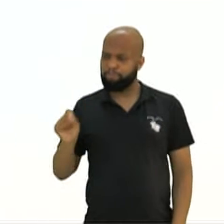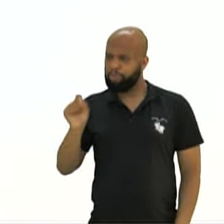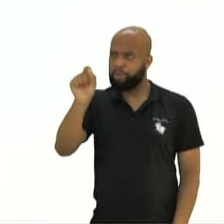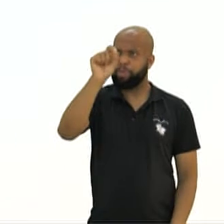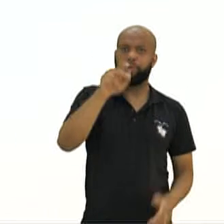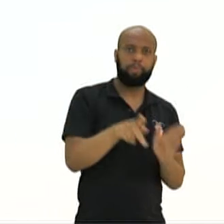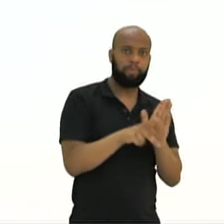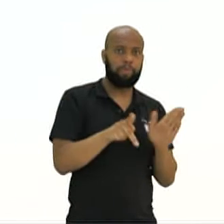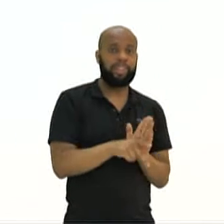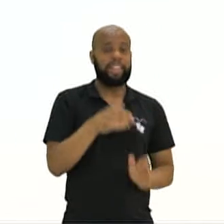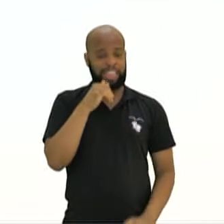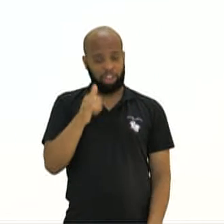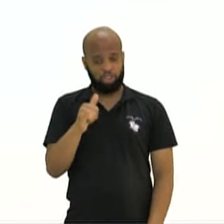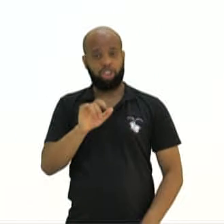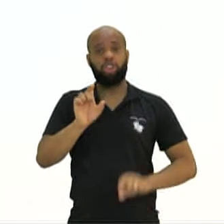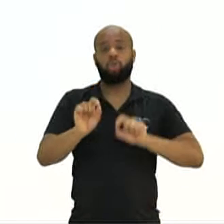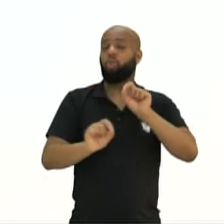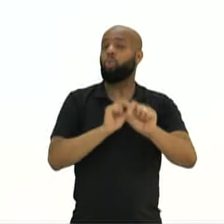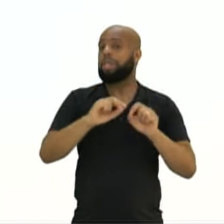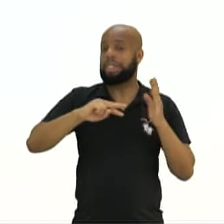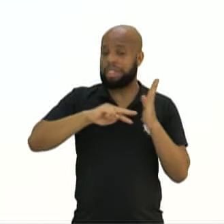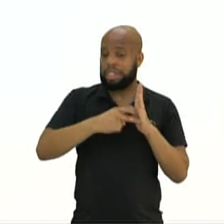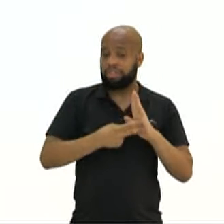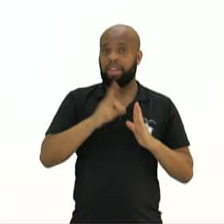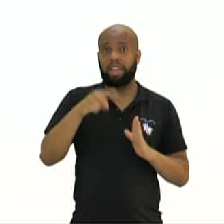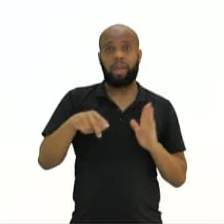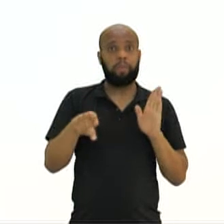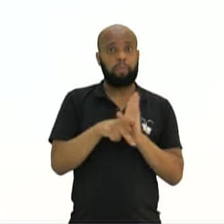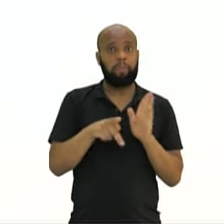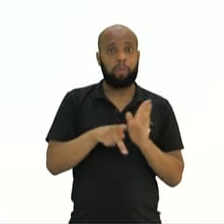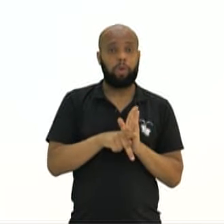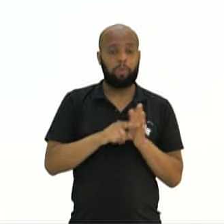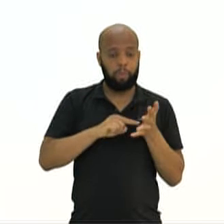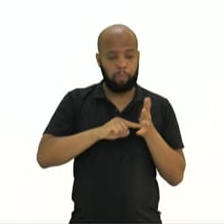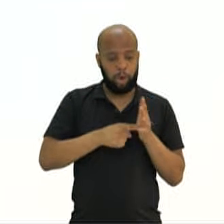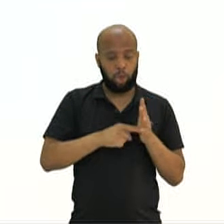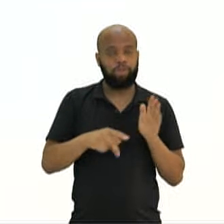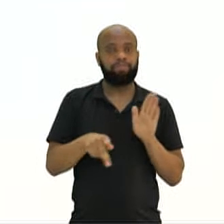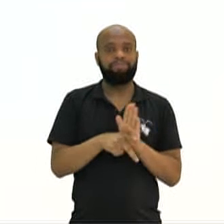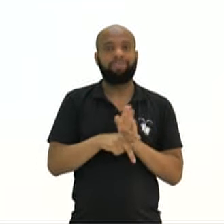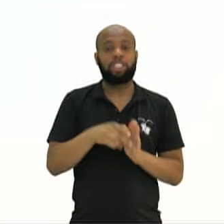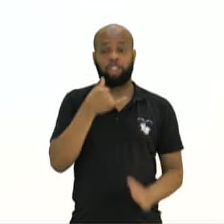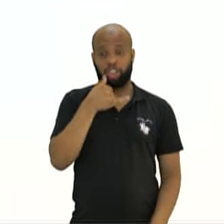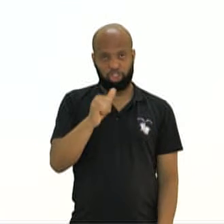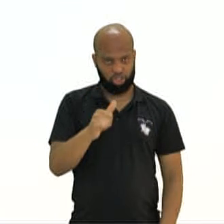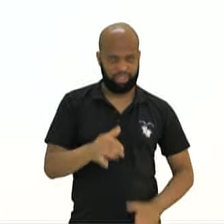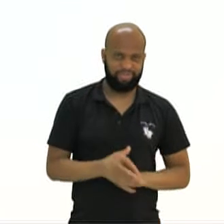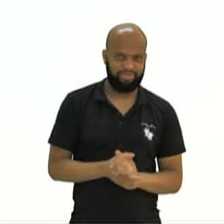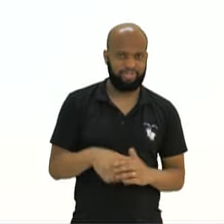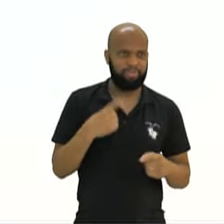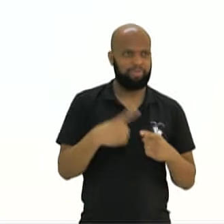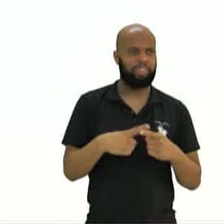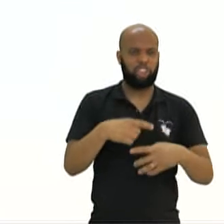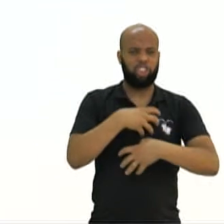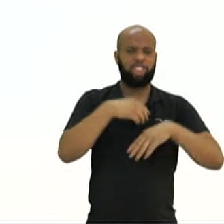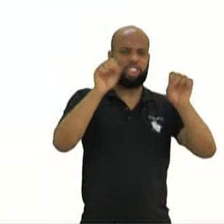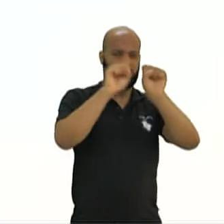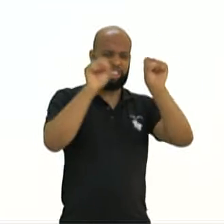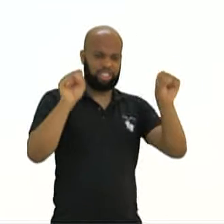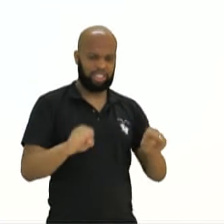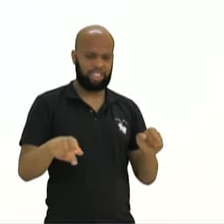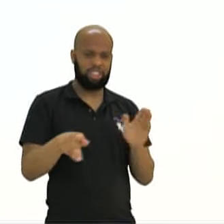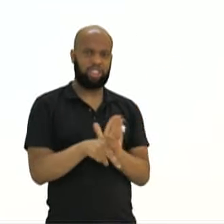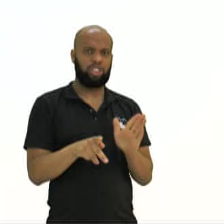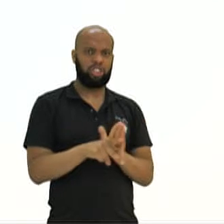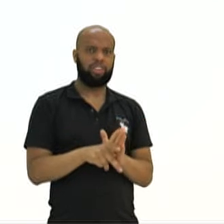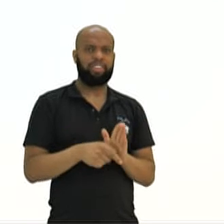energia elétrica. Então, é uma máquina movida a energia elétrica. Imagine se tudo isso fosse movido a um sistema de